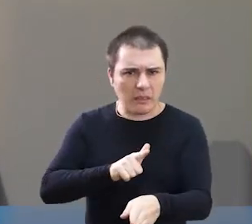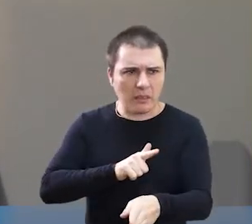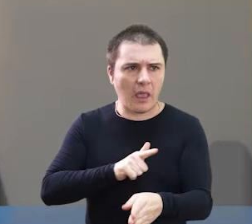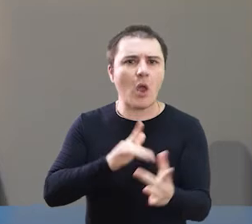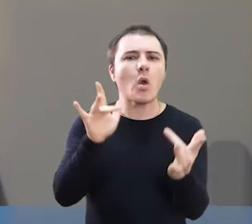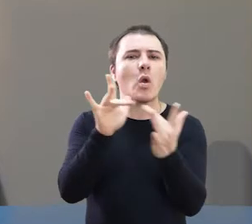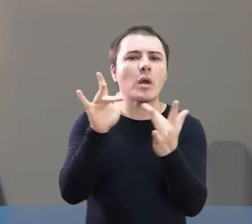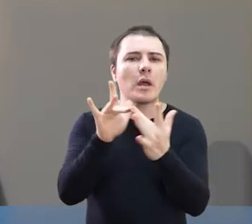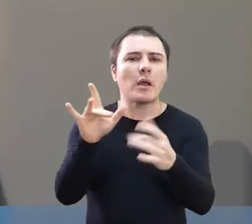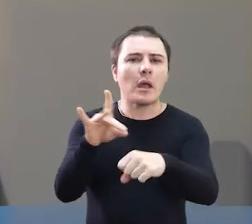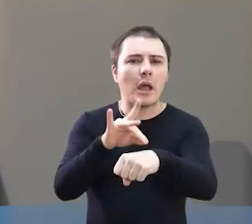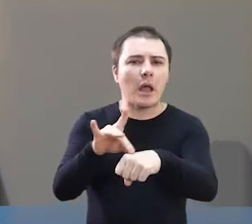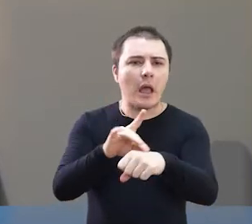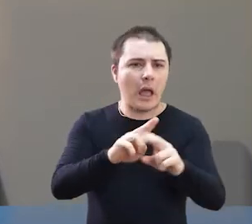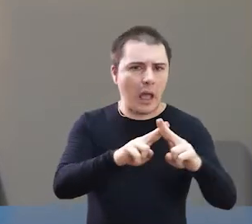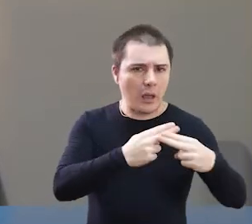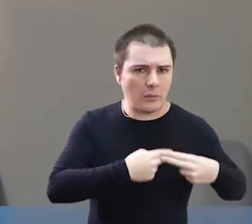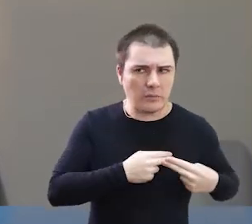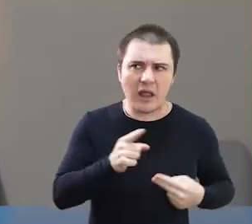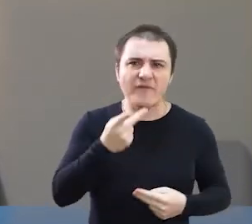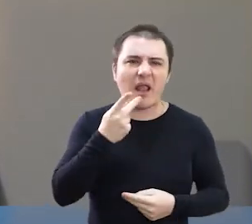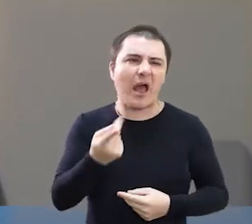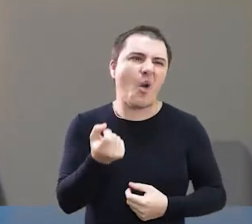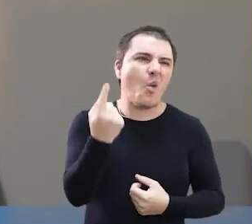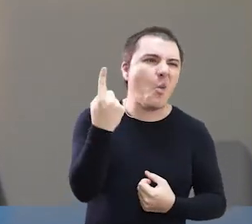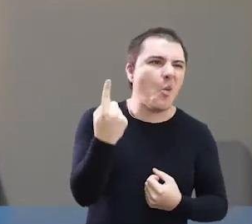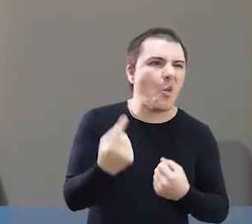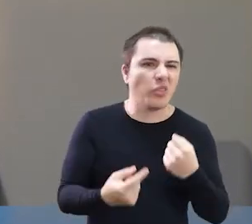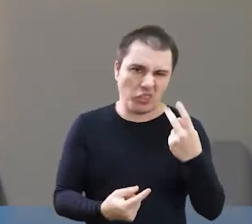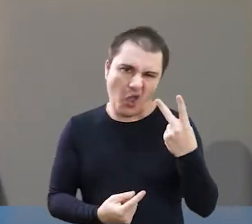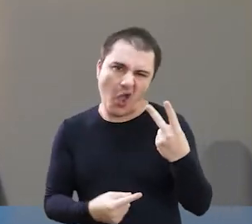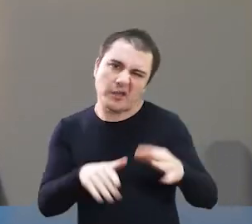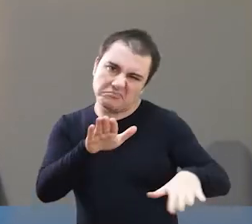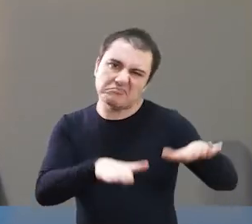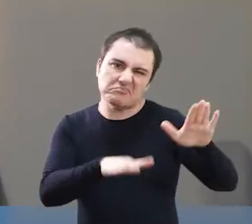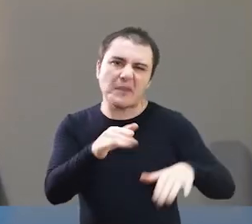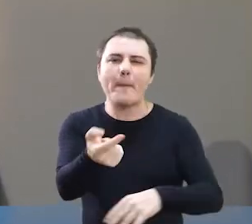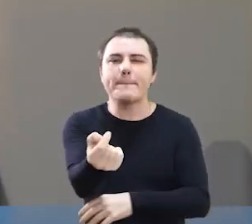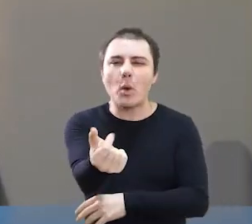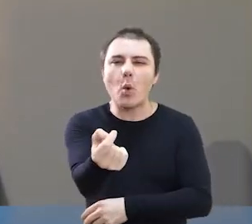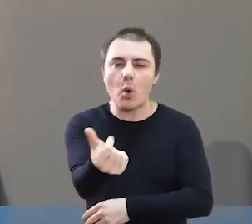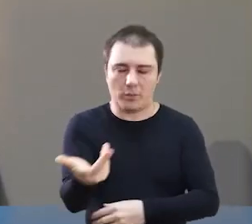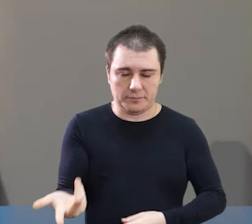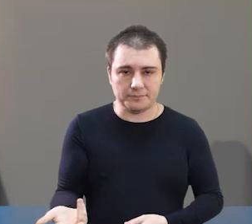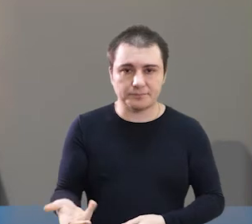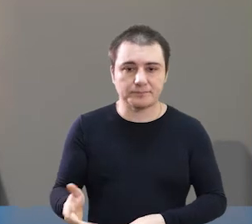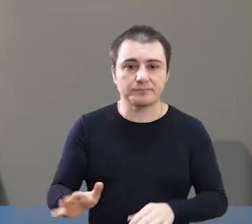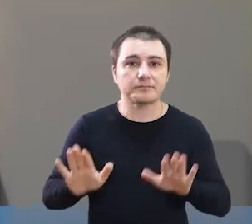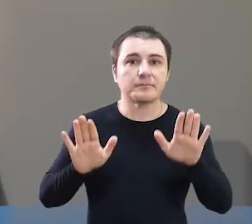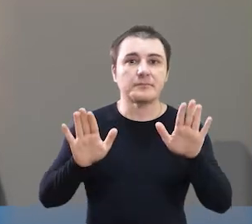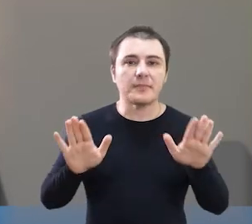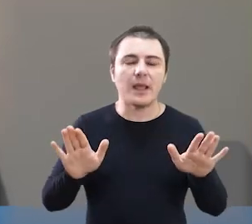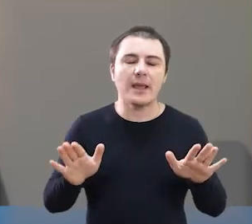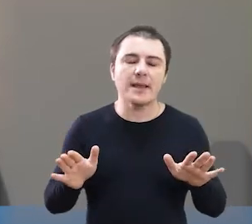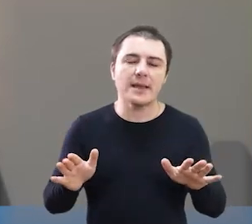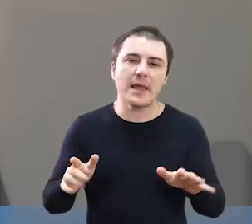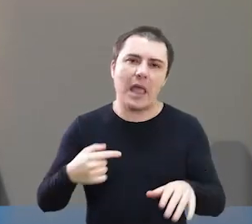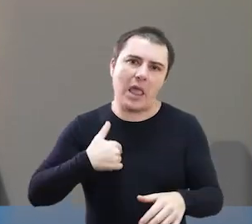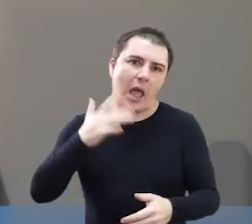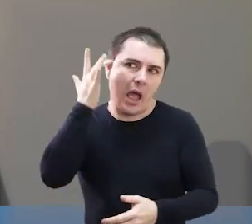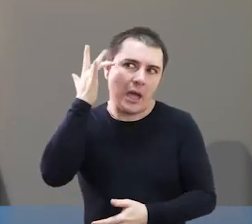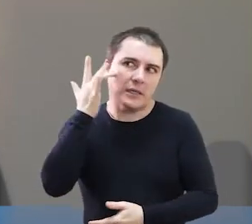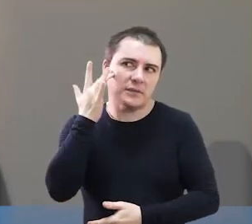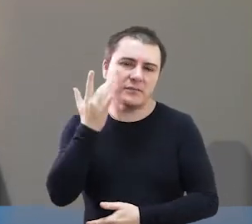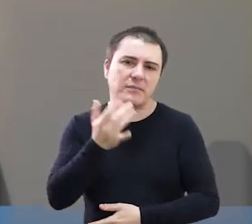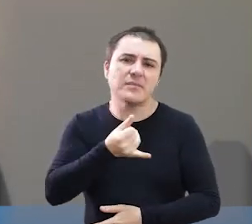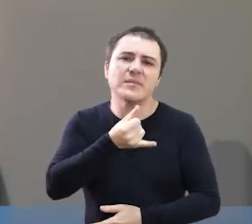eles tratarem no consultório, eles vão responder para você geralmente 1 ou 2, né? Até um dado que eu dou acredito